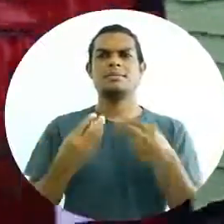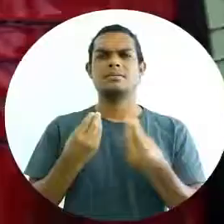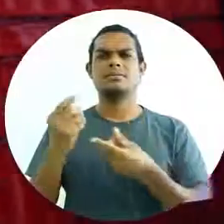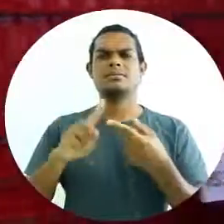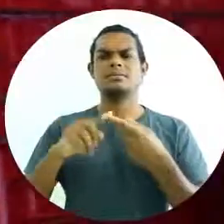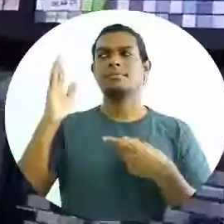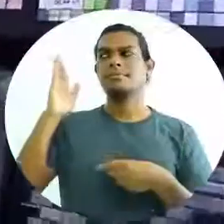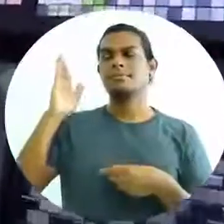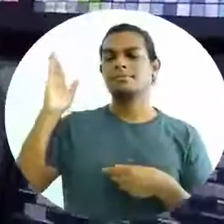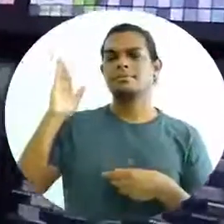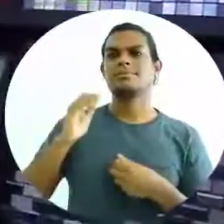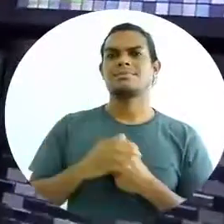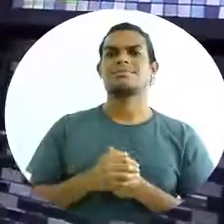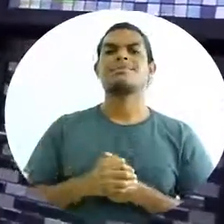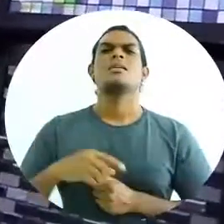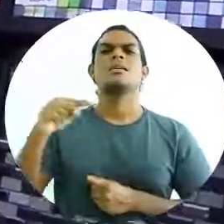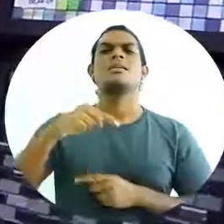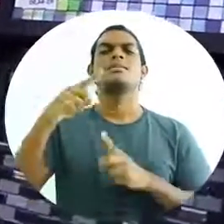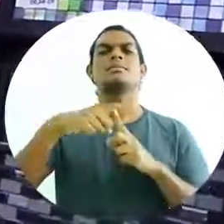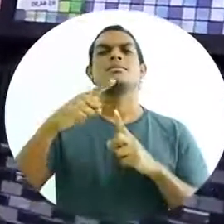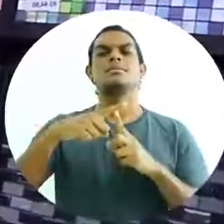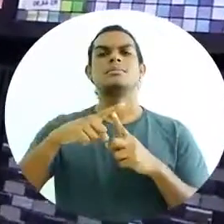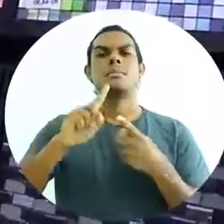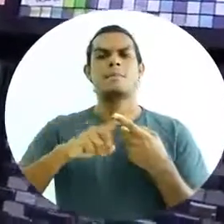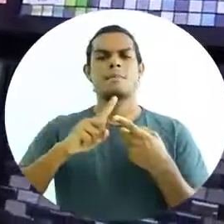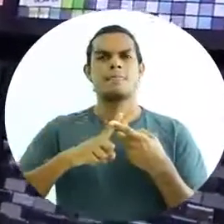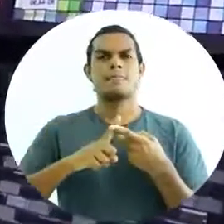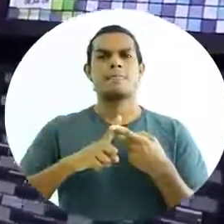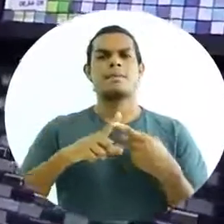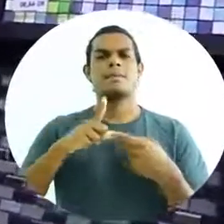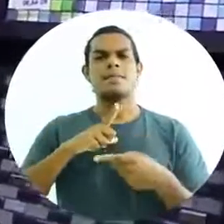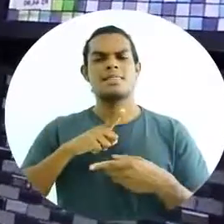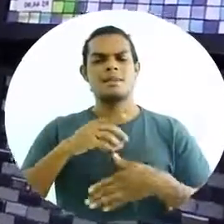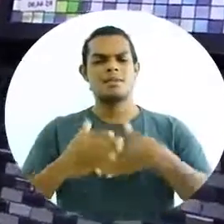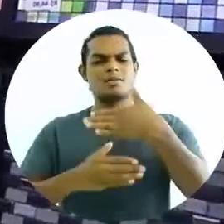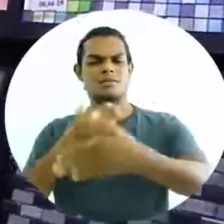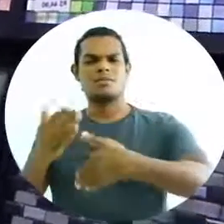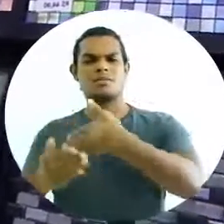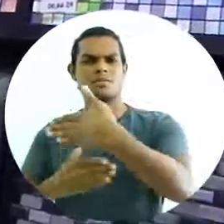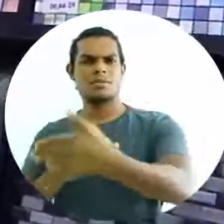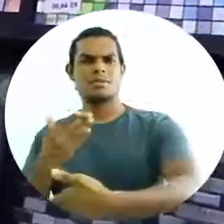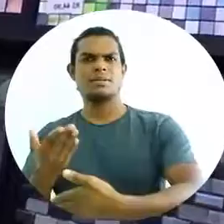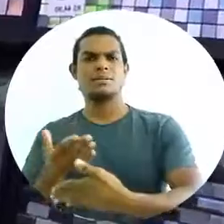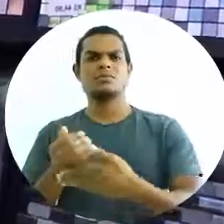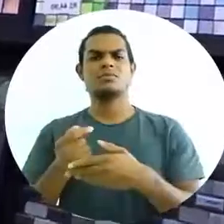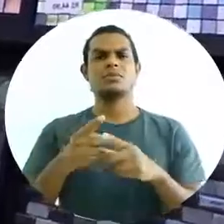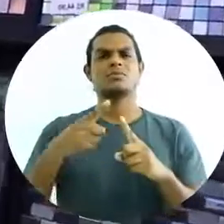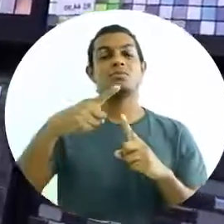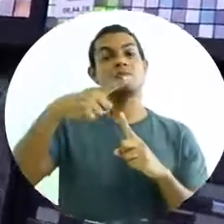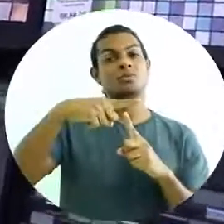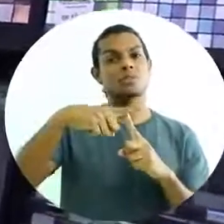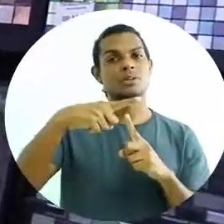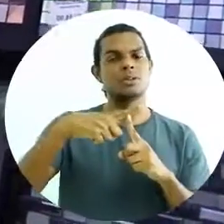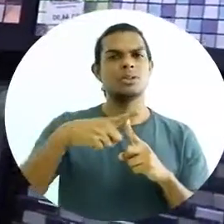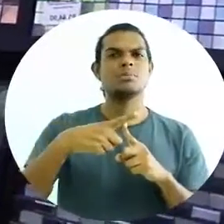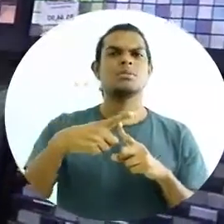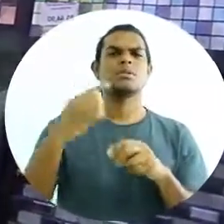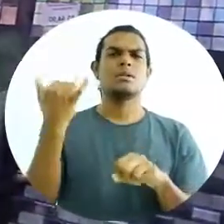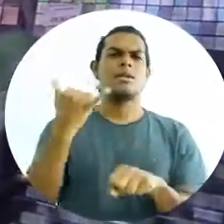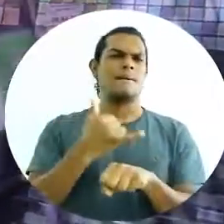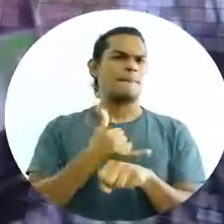mesmo hexagonal, como vocês vão ver. Além do formato, a pastilha também teve uma grande variação com relação ao